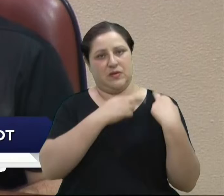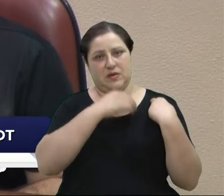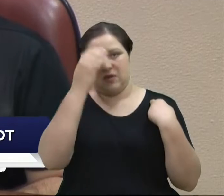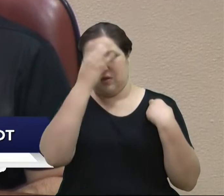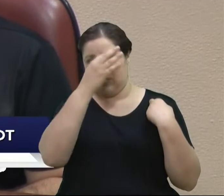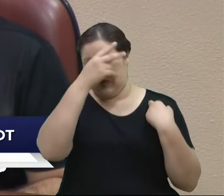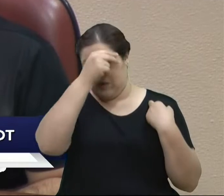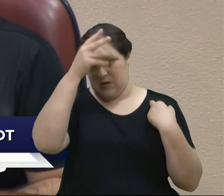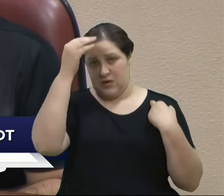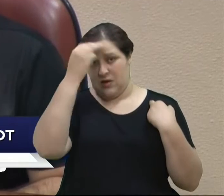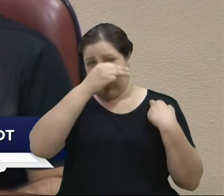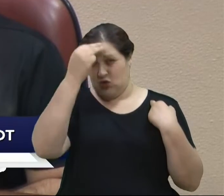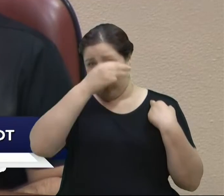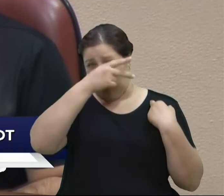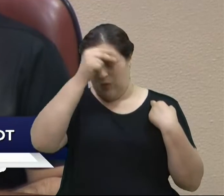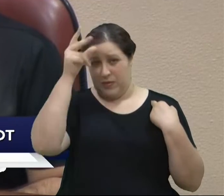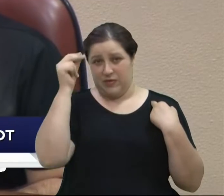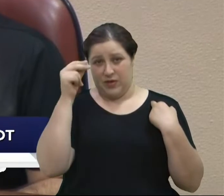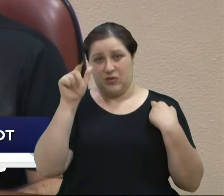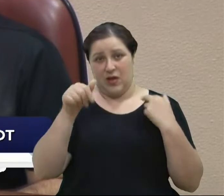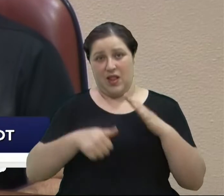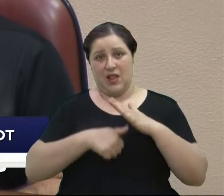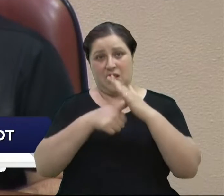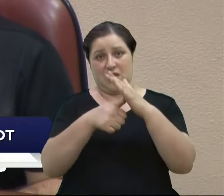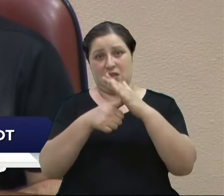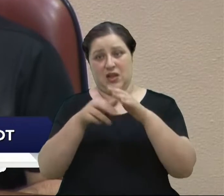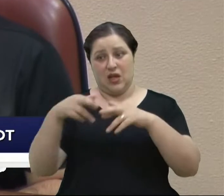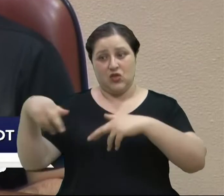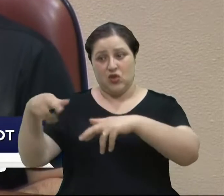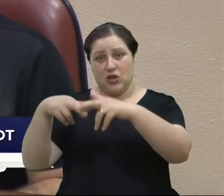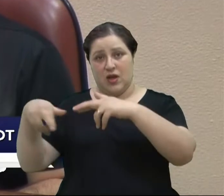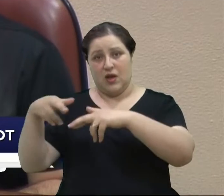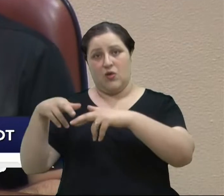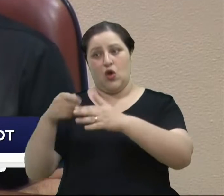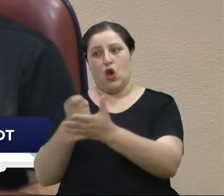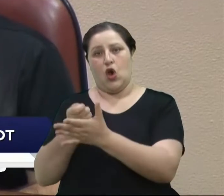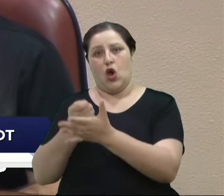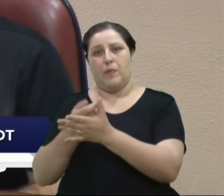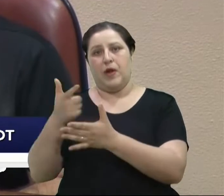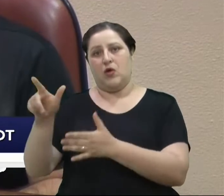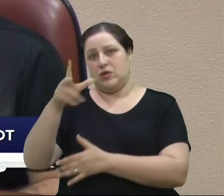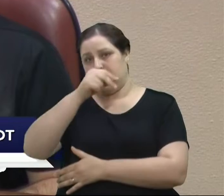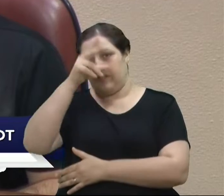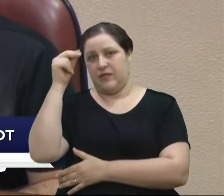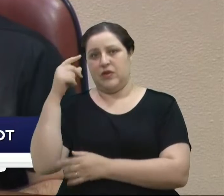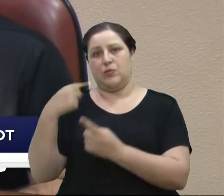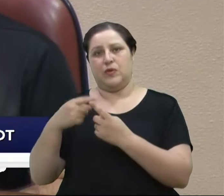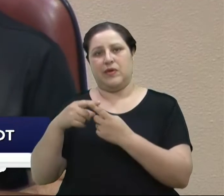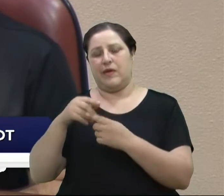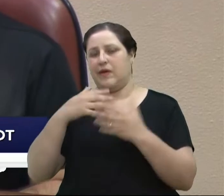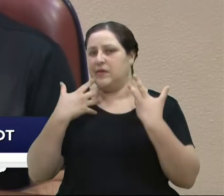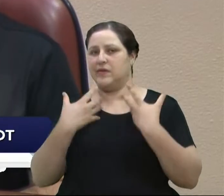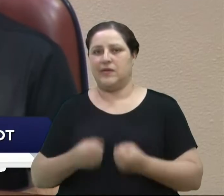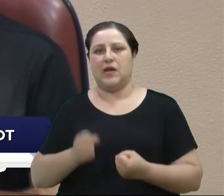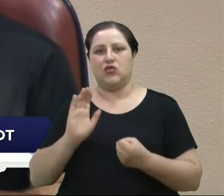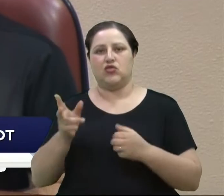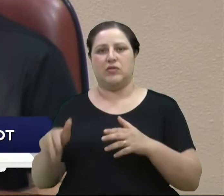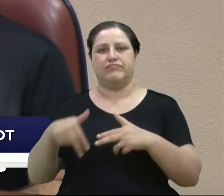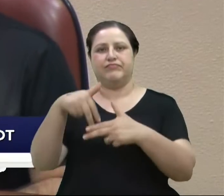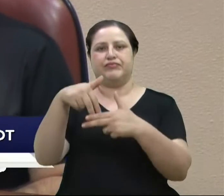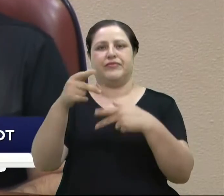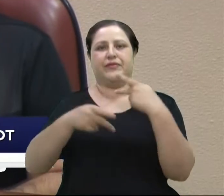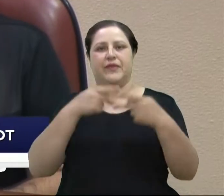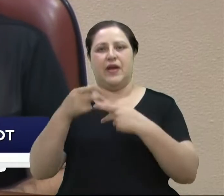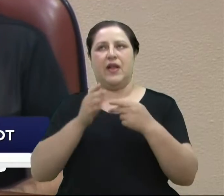papel de liderança regional e cobrar dos outros prefeitos. É porque nós estamos cansados aqui de subir a tribuna, ir para Brasília